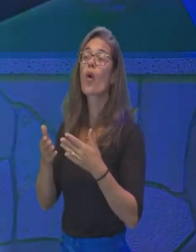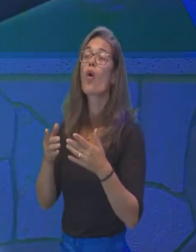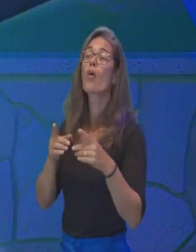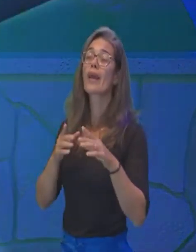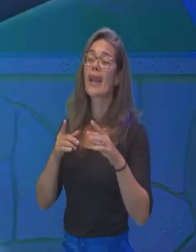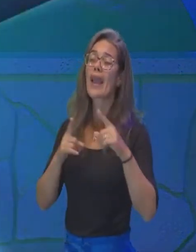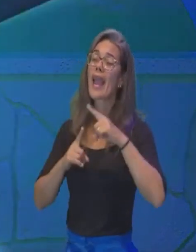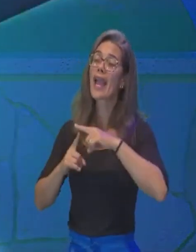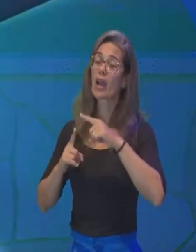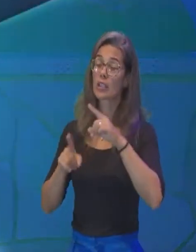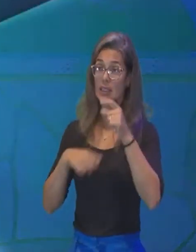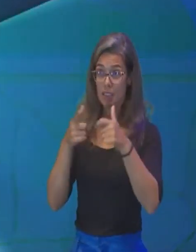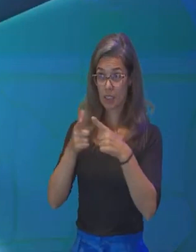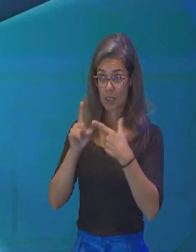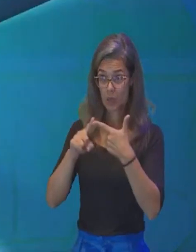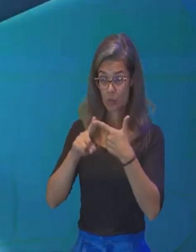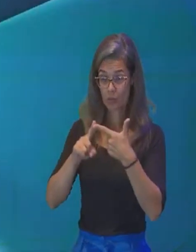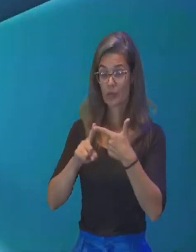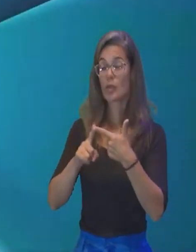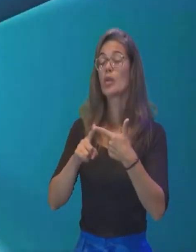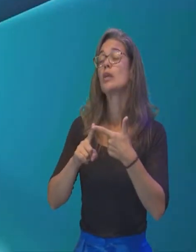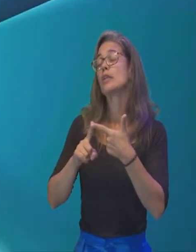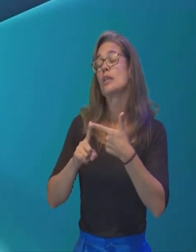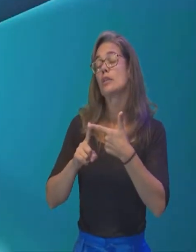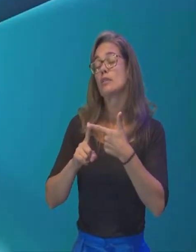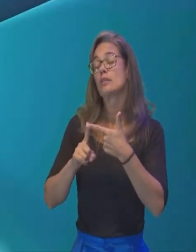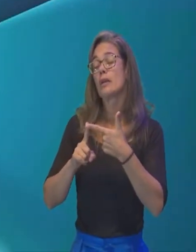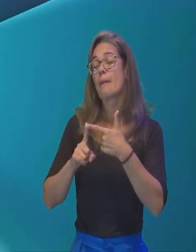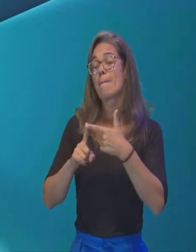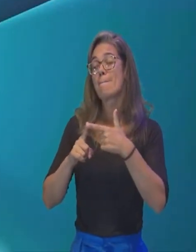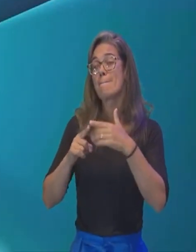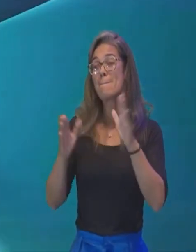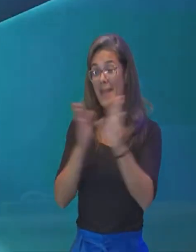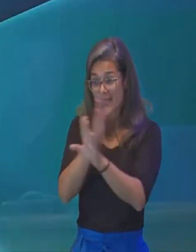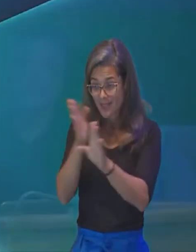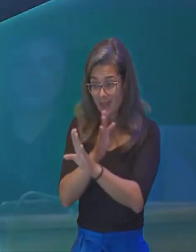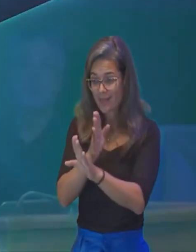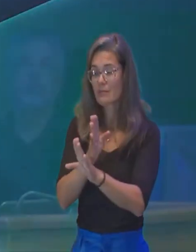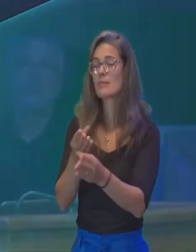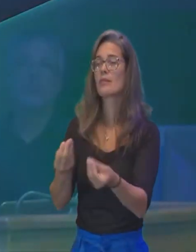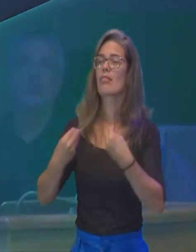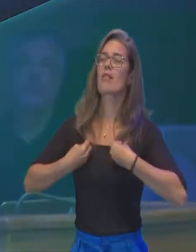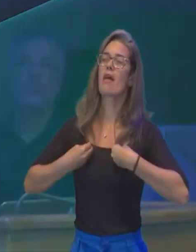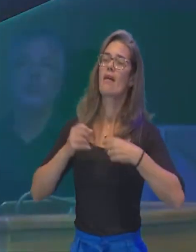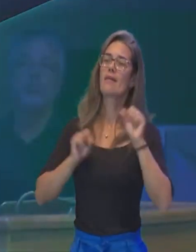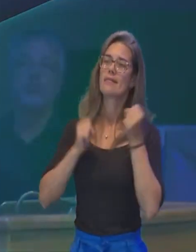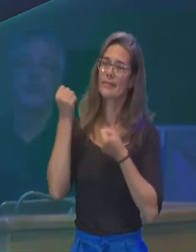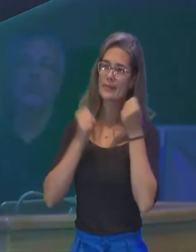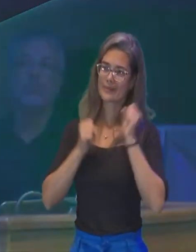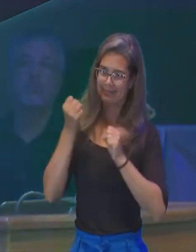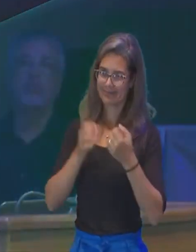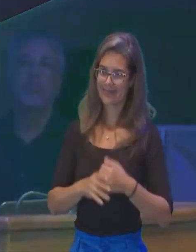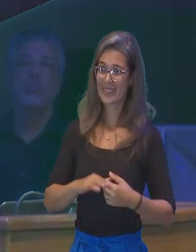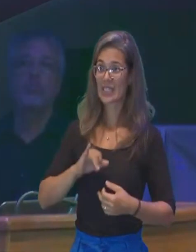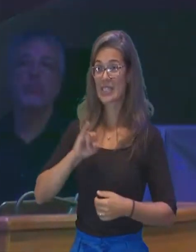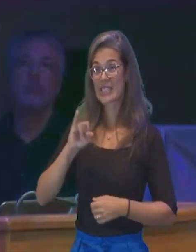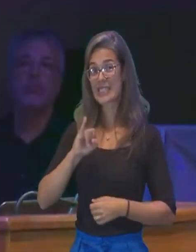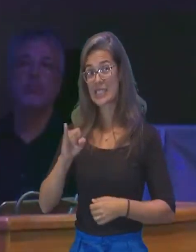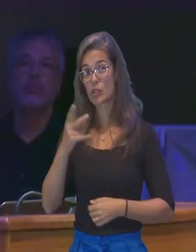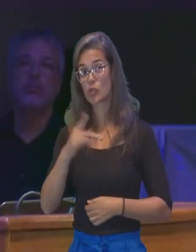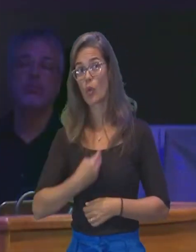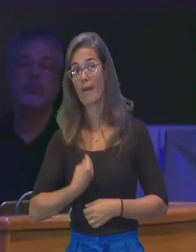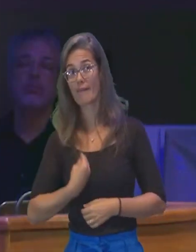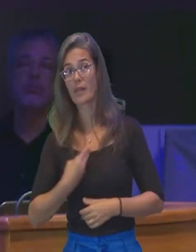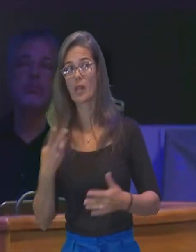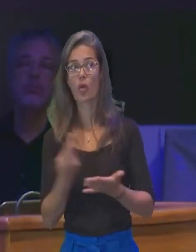produz estresse. Elias foi perseguido. Se você está passando por alguma perseguição na família, em casa, no seu